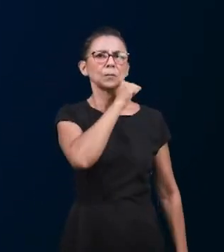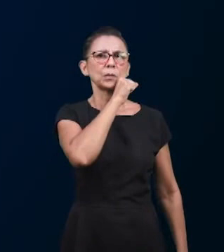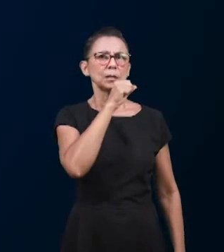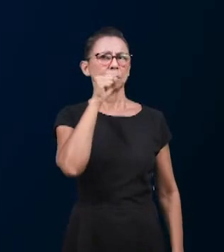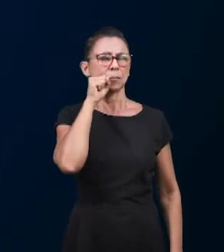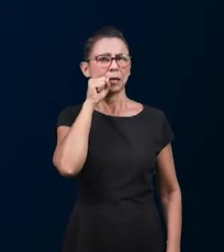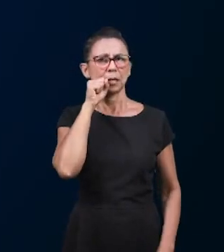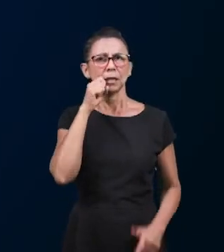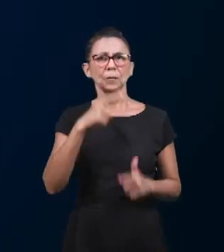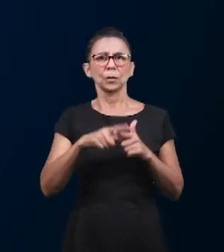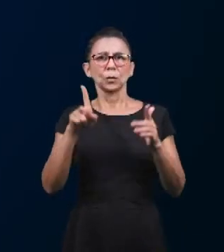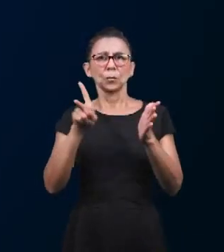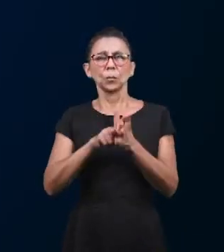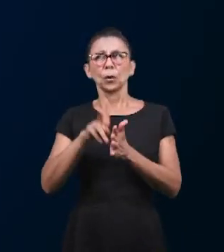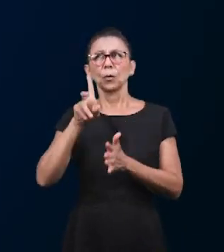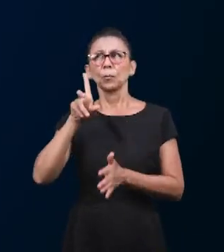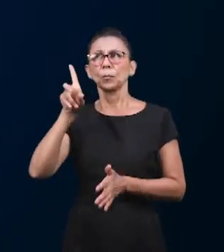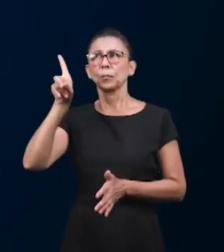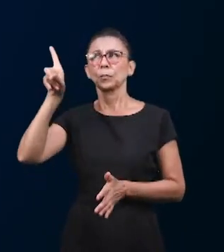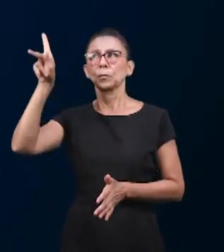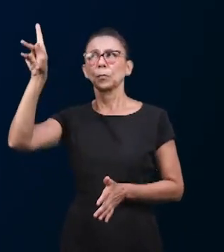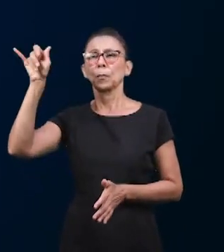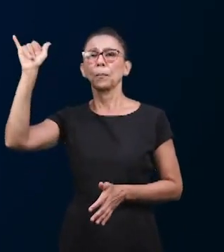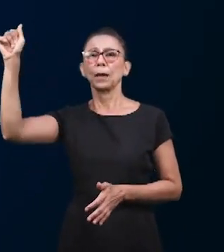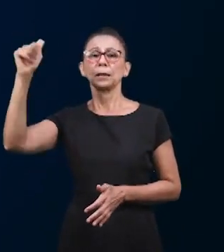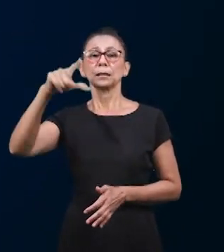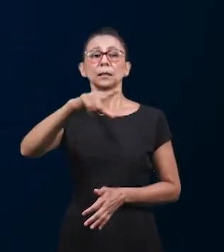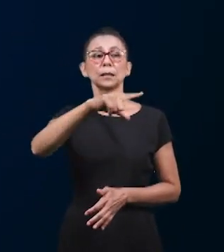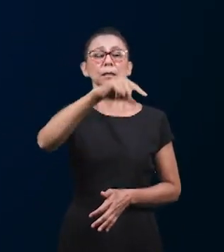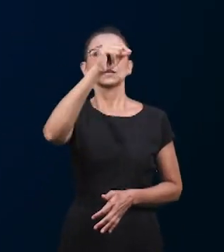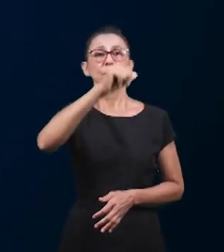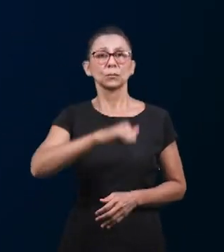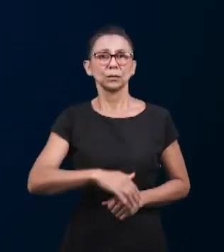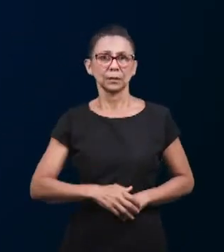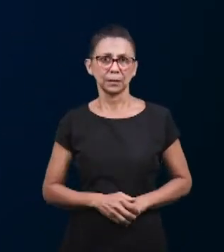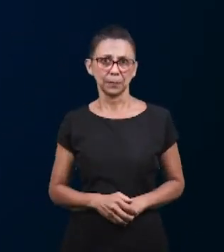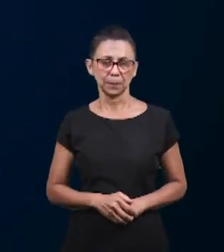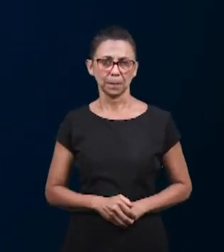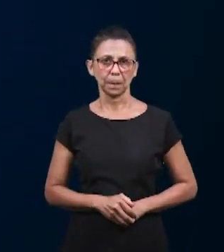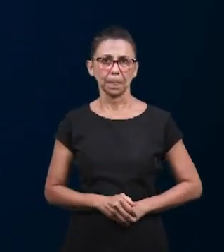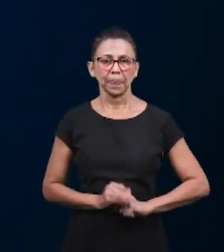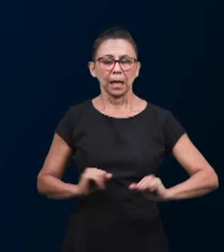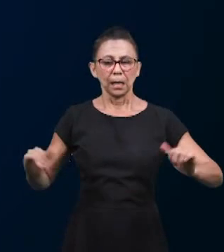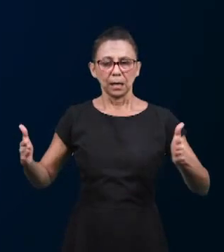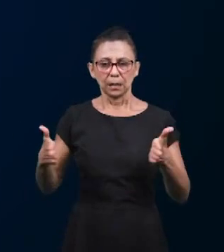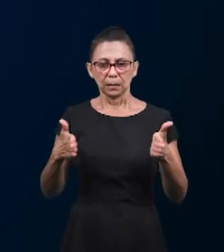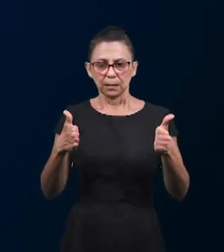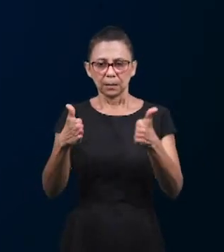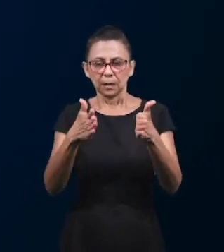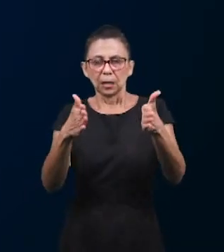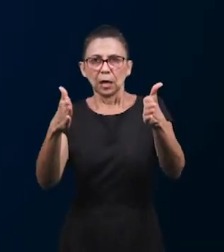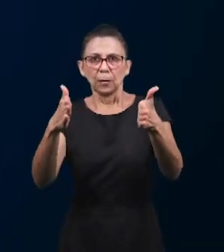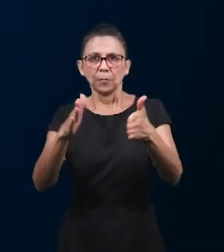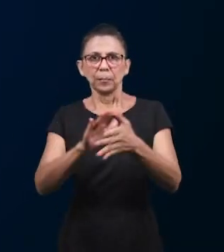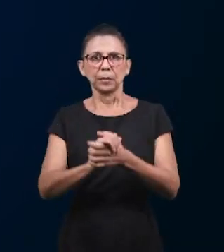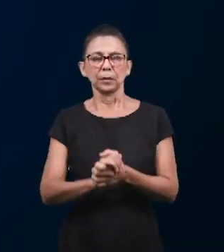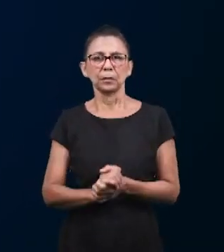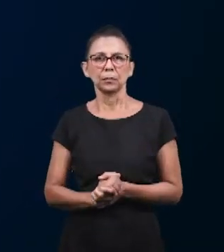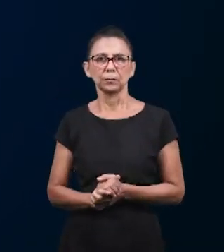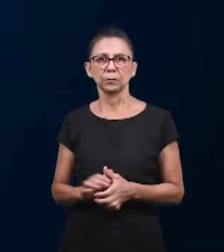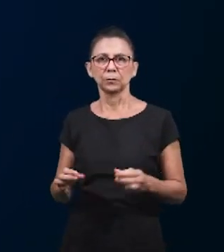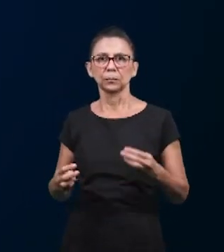de Deus. Este caminho feito da Judéia para a Galileia, passando por Samaria, era um